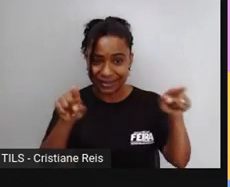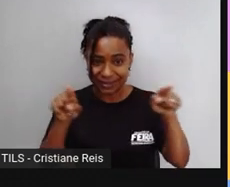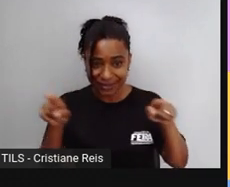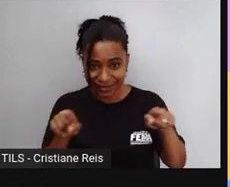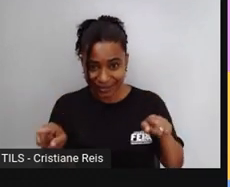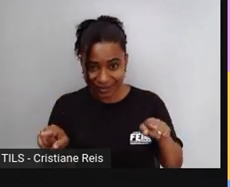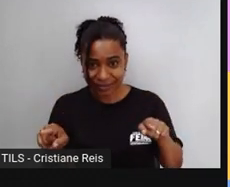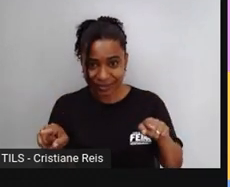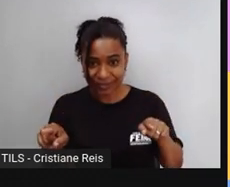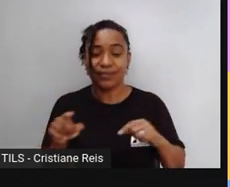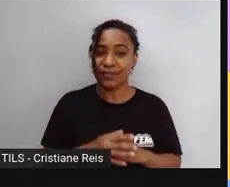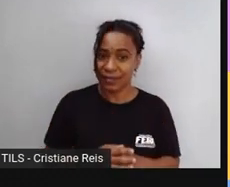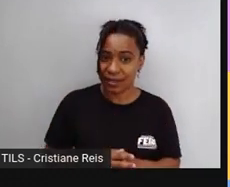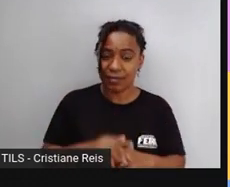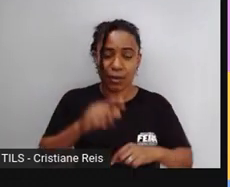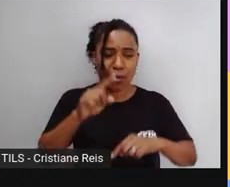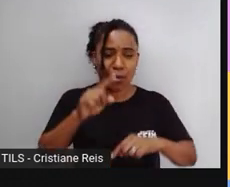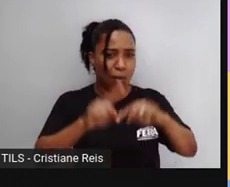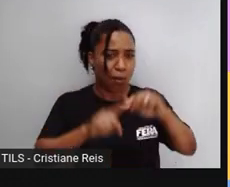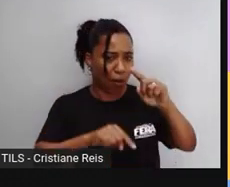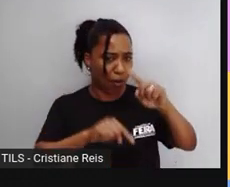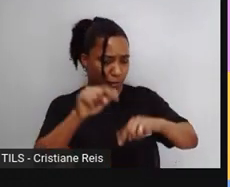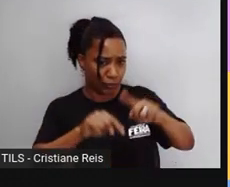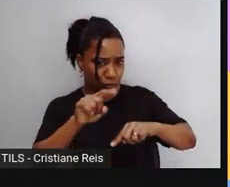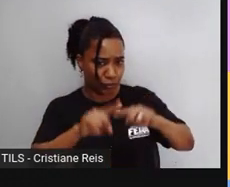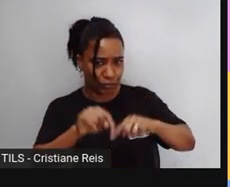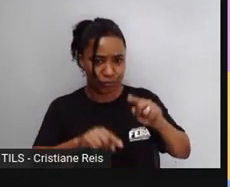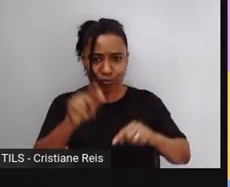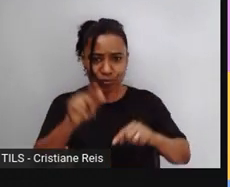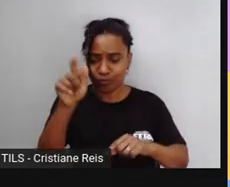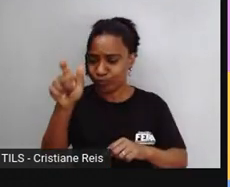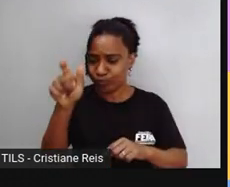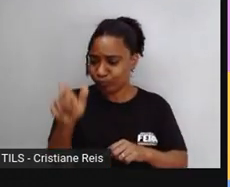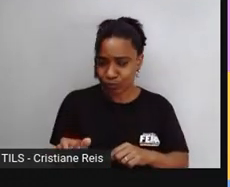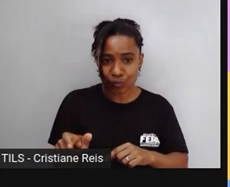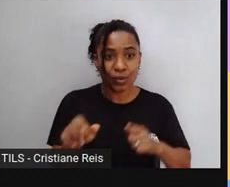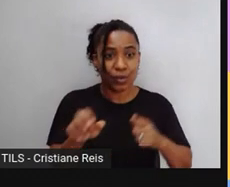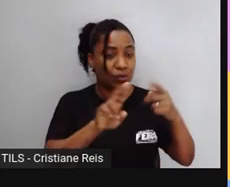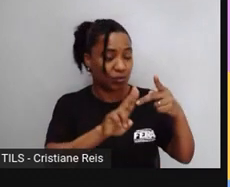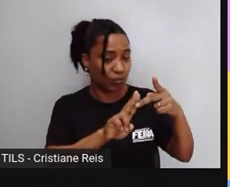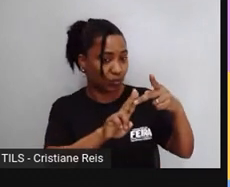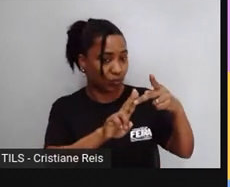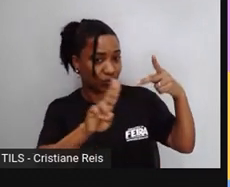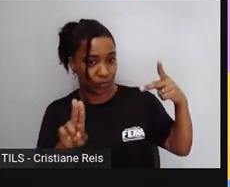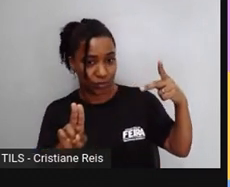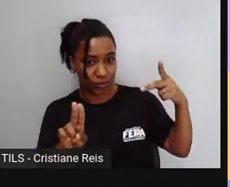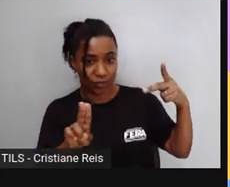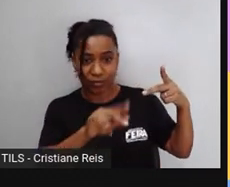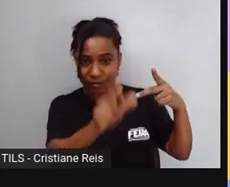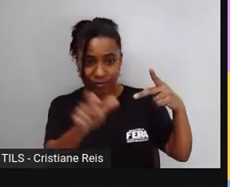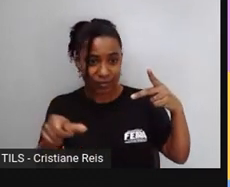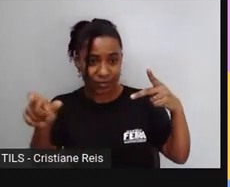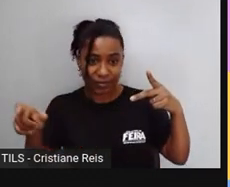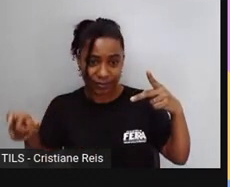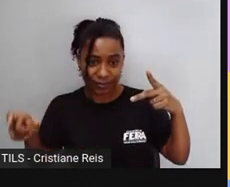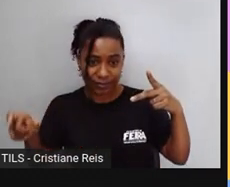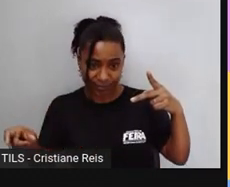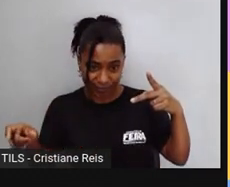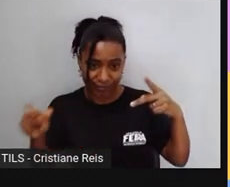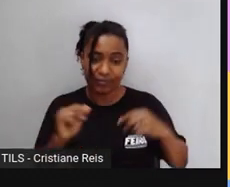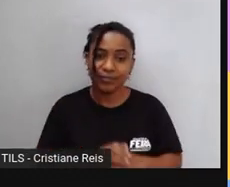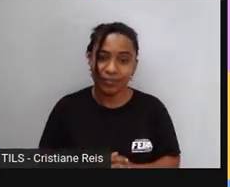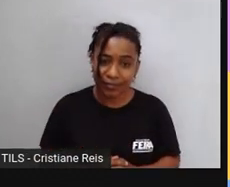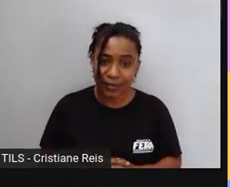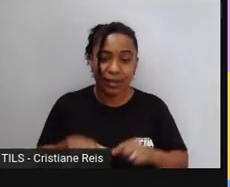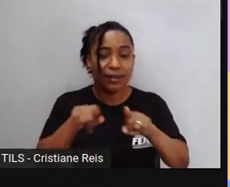isso necessitamos dos pronomes pessoais. Além de que, vamos articular descrições de rotinas